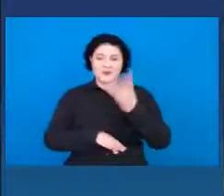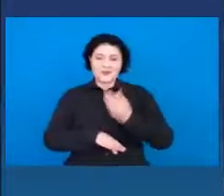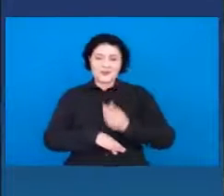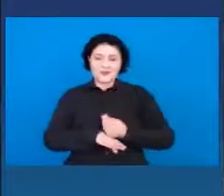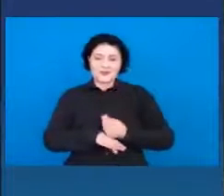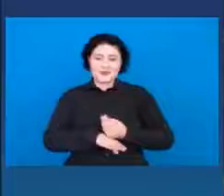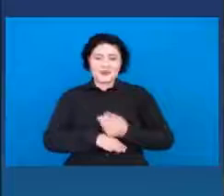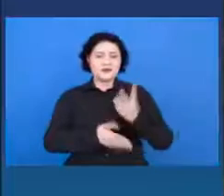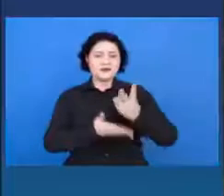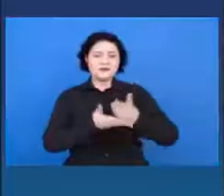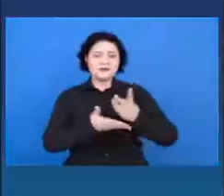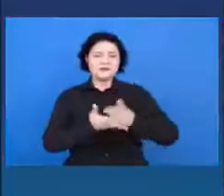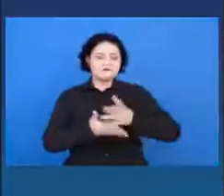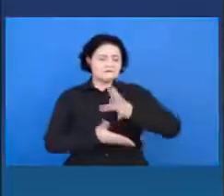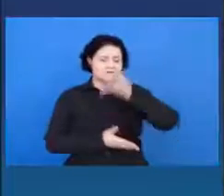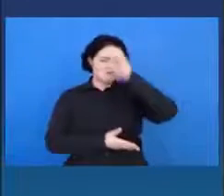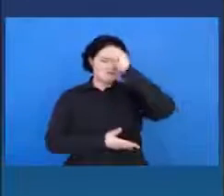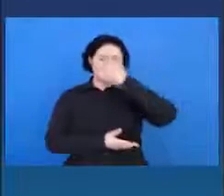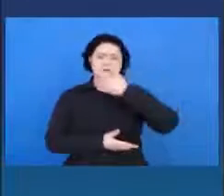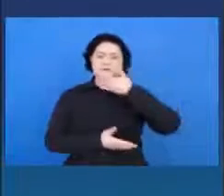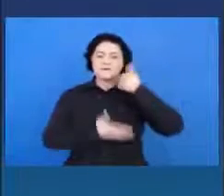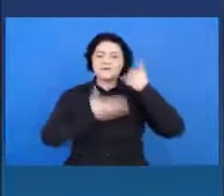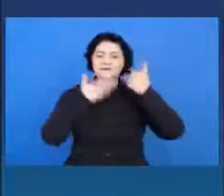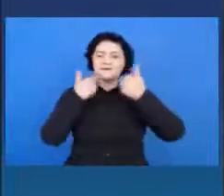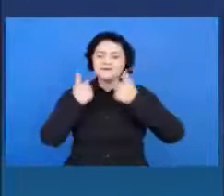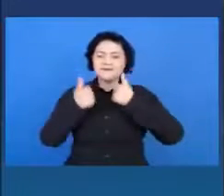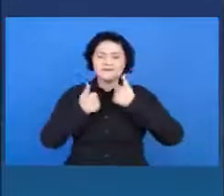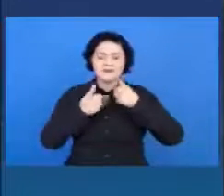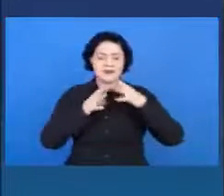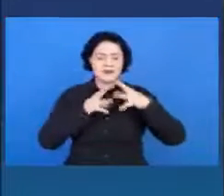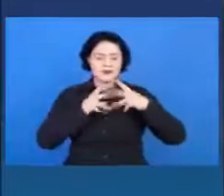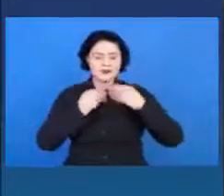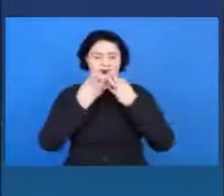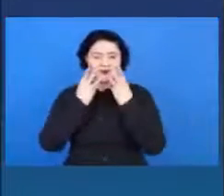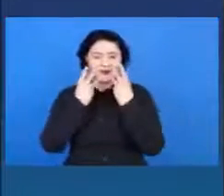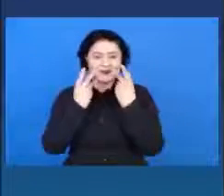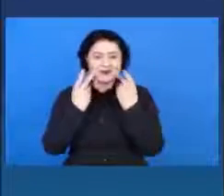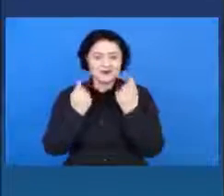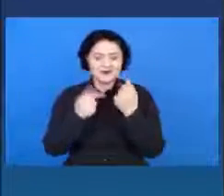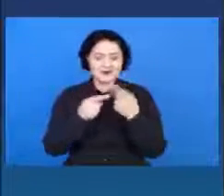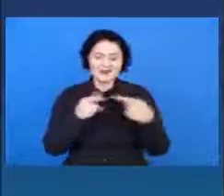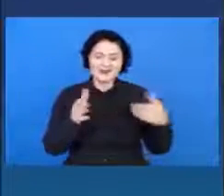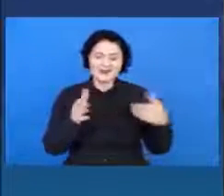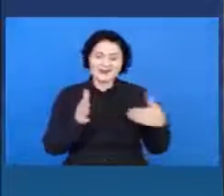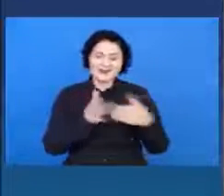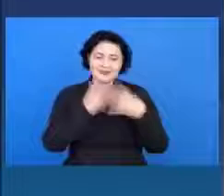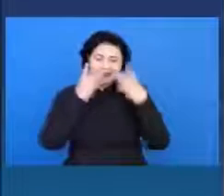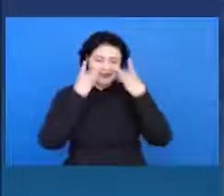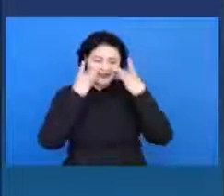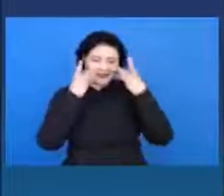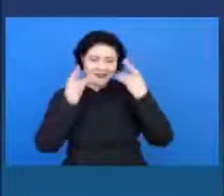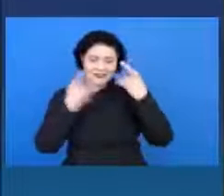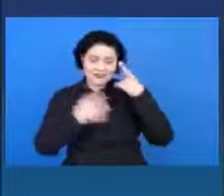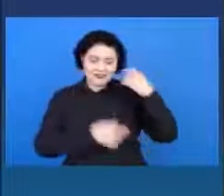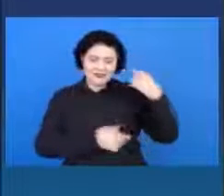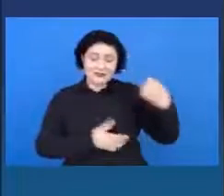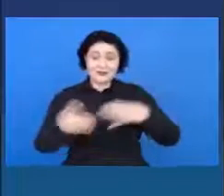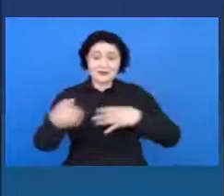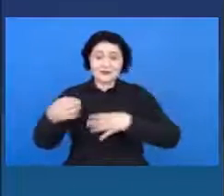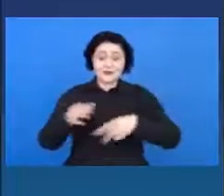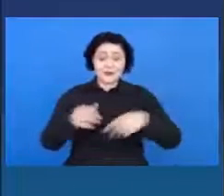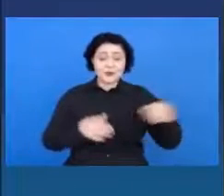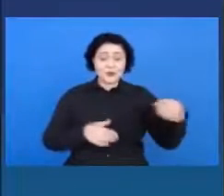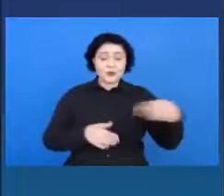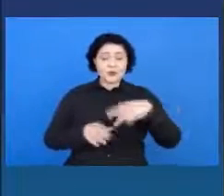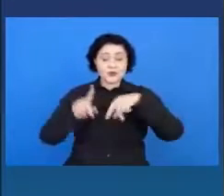sempre aprendendo melhorando burilando sua qualidade atento às inovações um novo